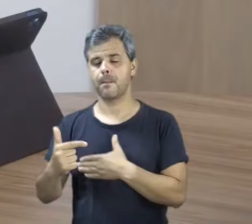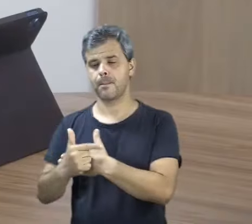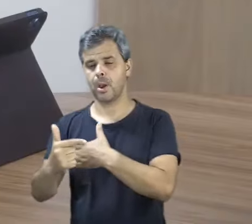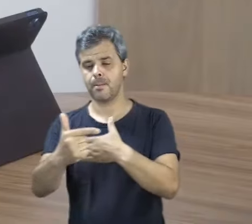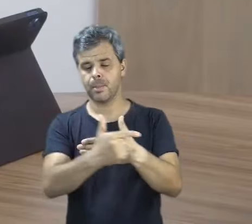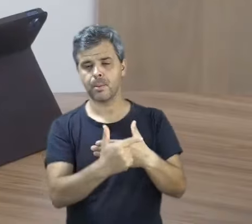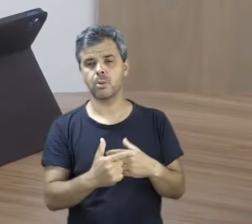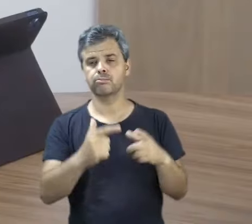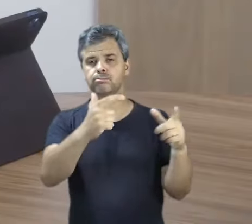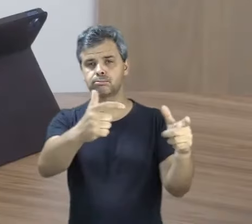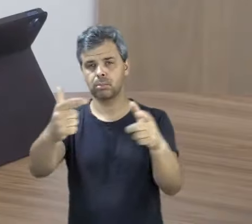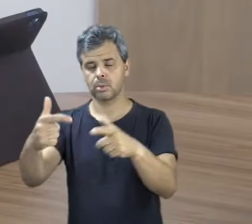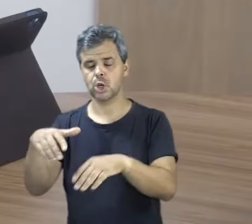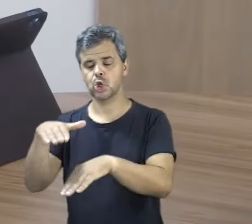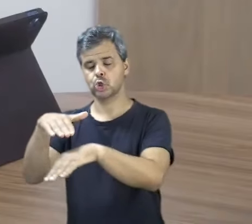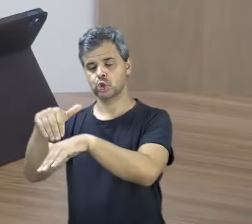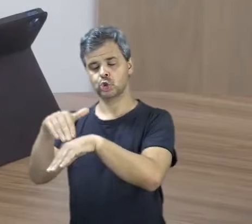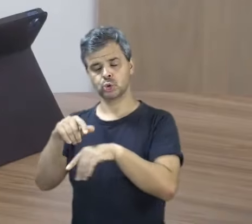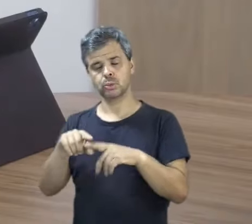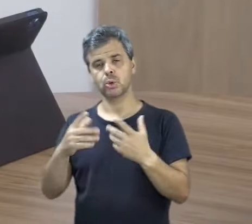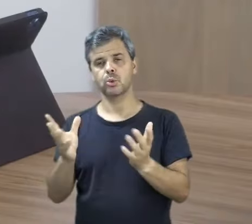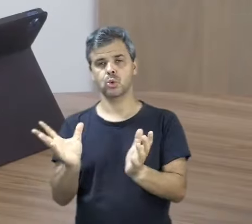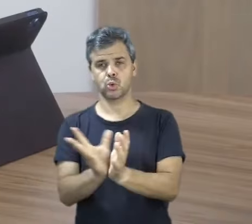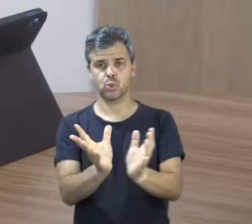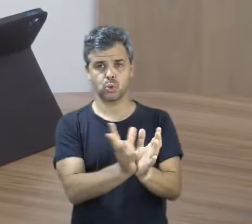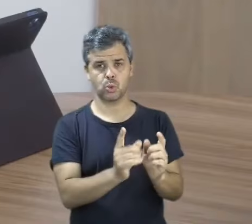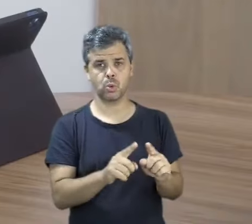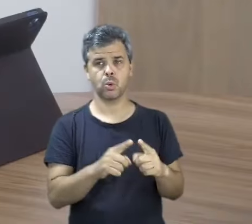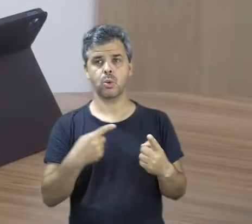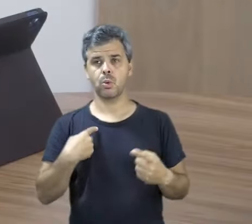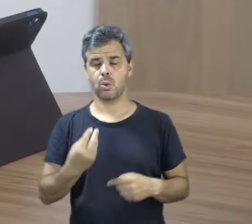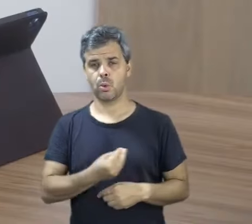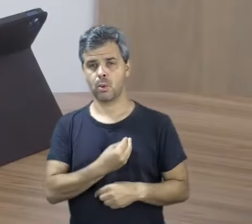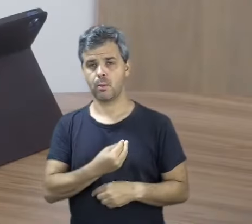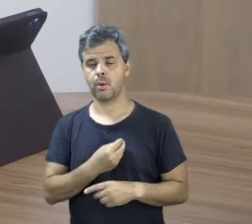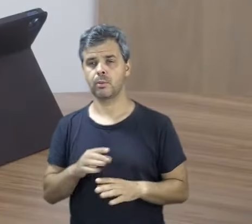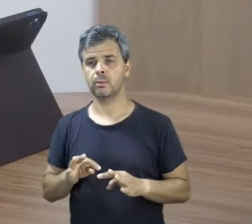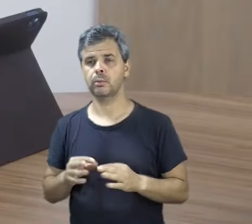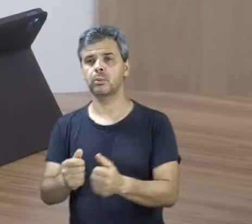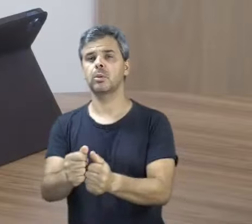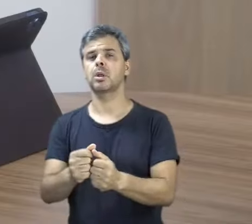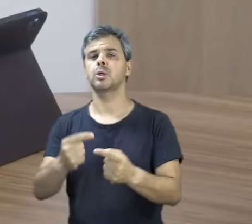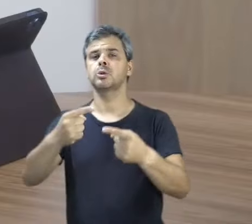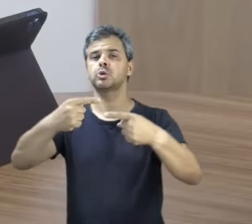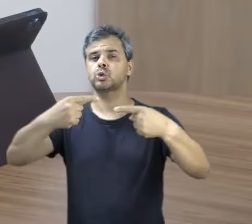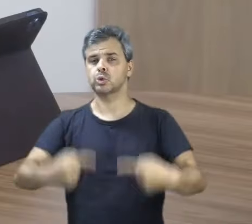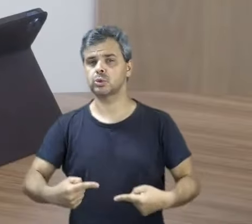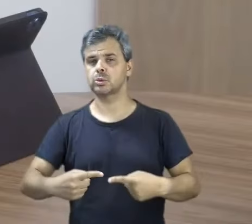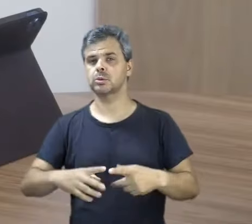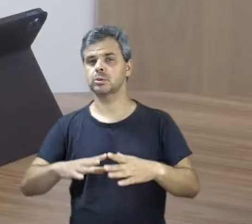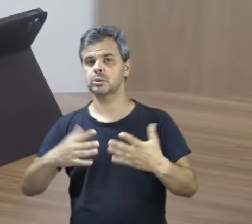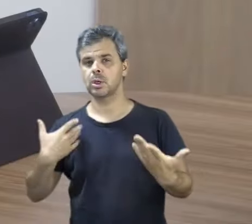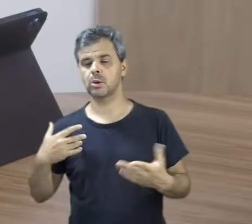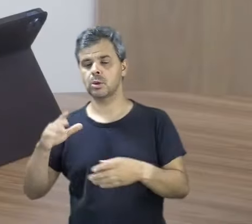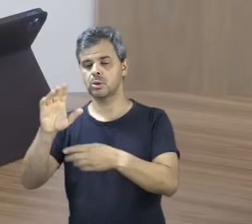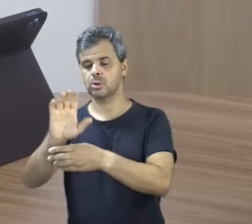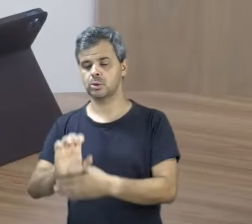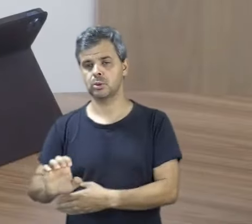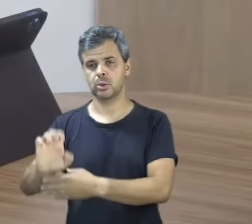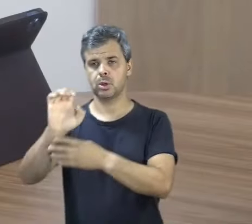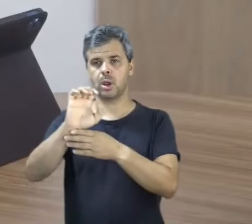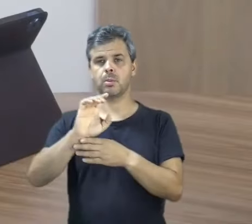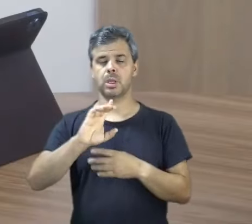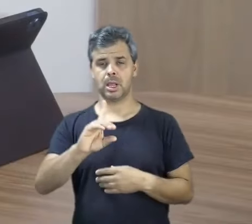nos territórios e convocando, né, a militância para estar nesses processos de disputas, né, em seus estados para